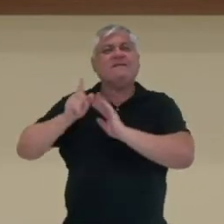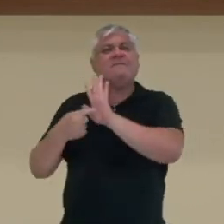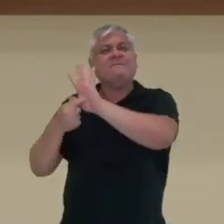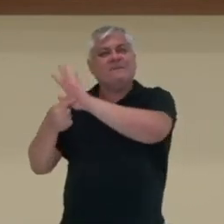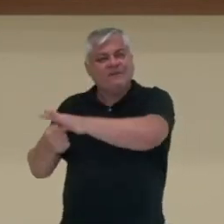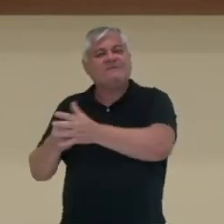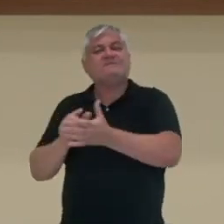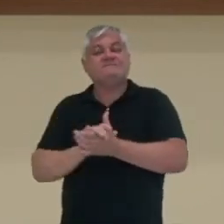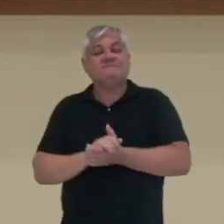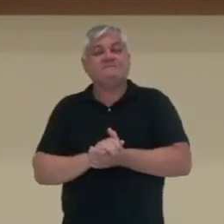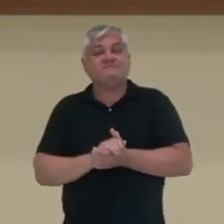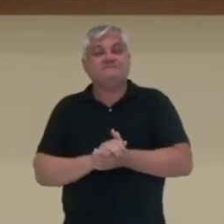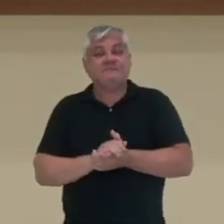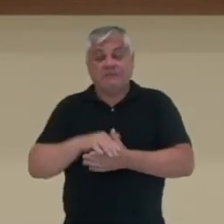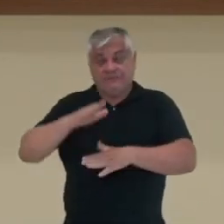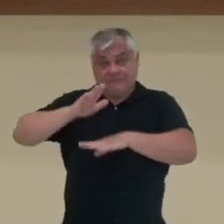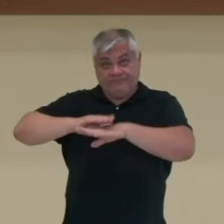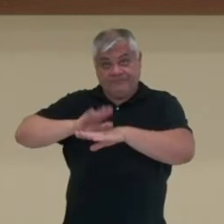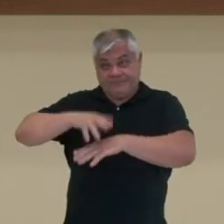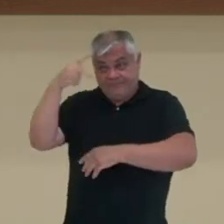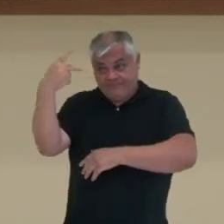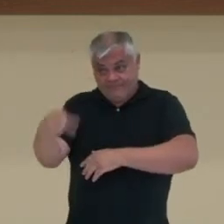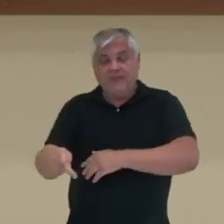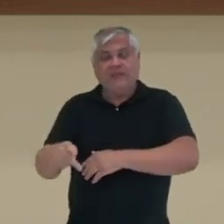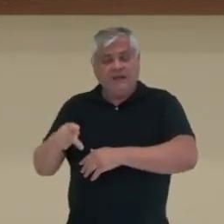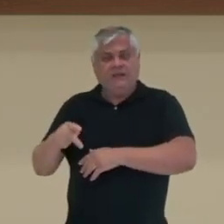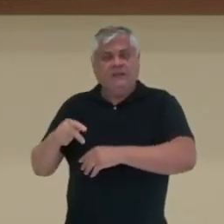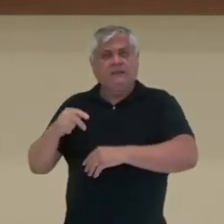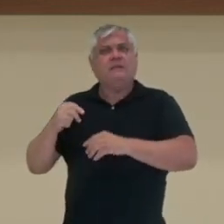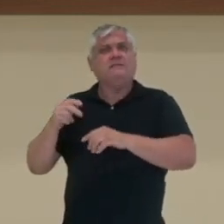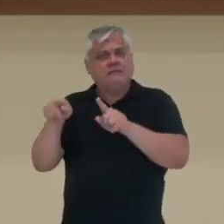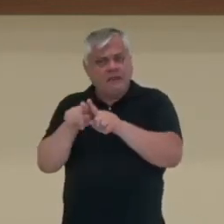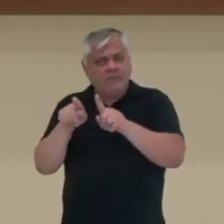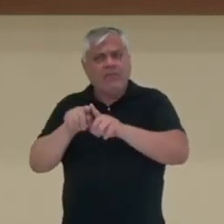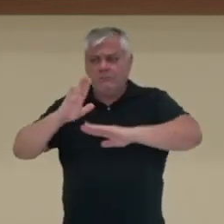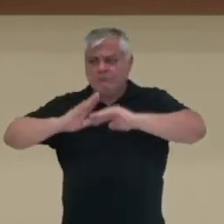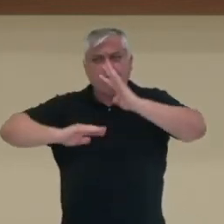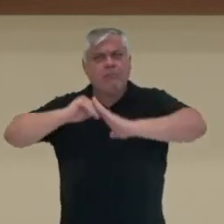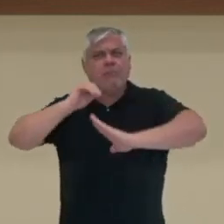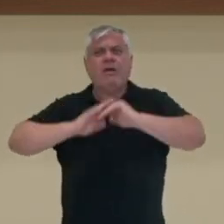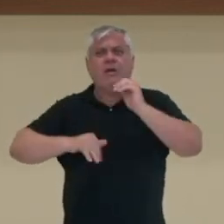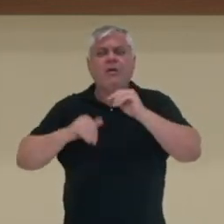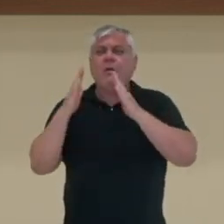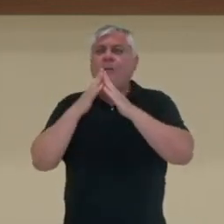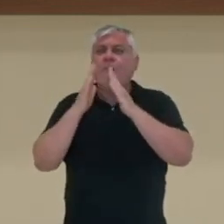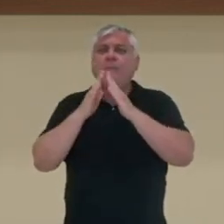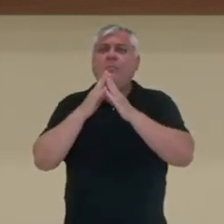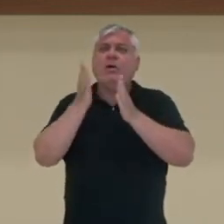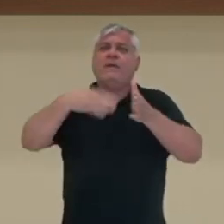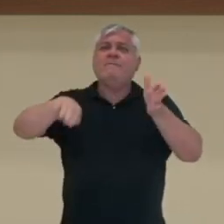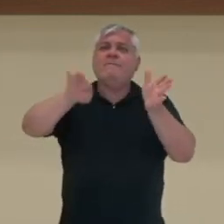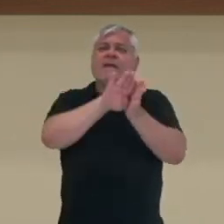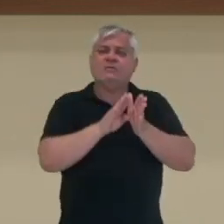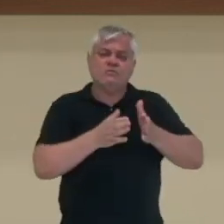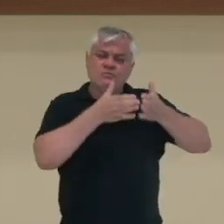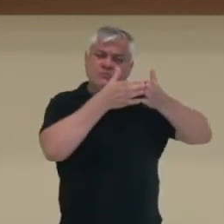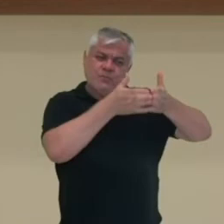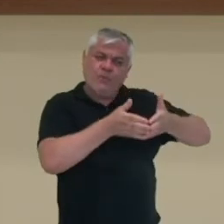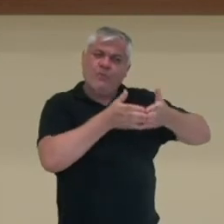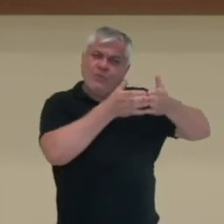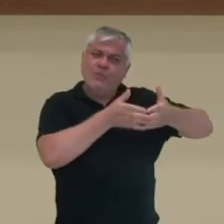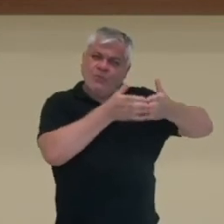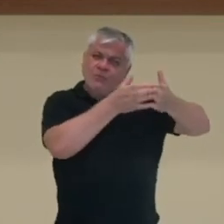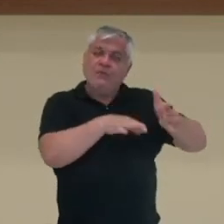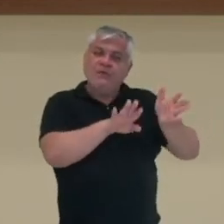se apropriar. O artista naif também é um artista artesão. Muitas vezes ele mora lá num porto, numa cidade portuária, e ele